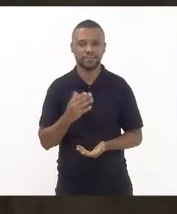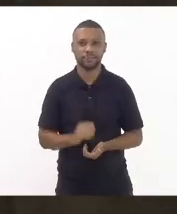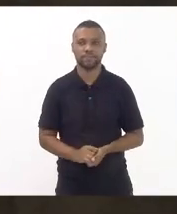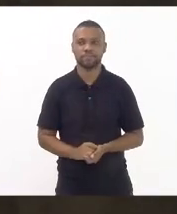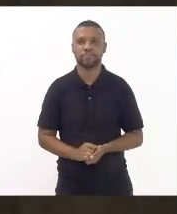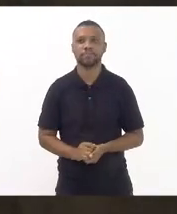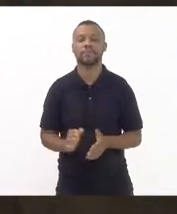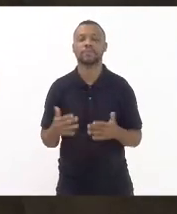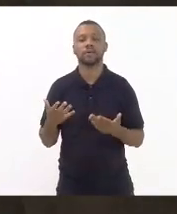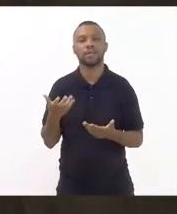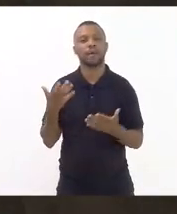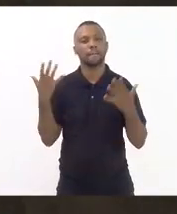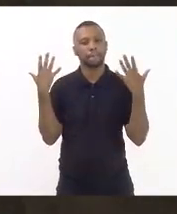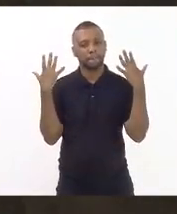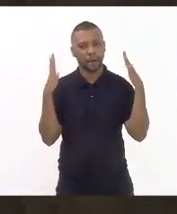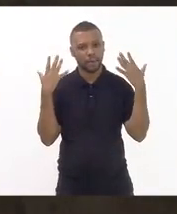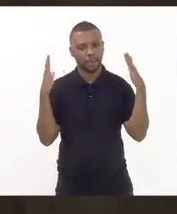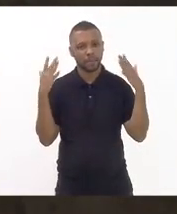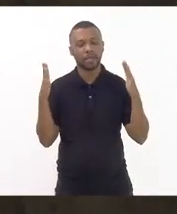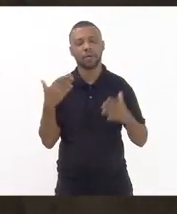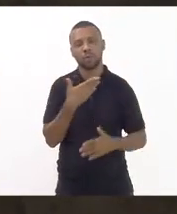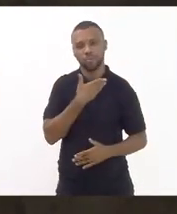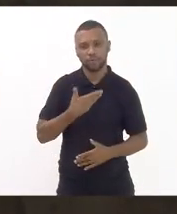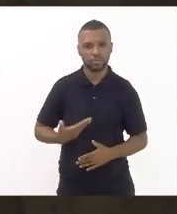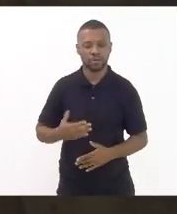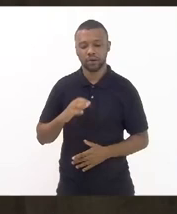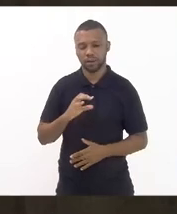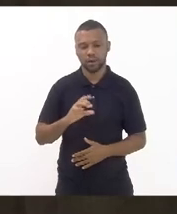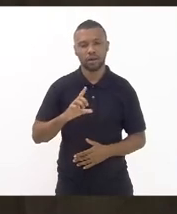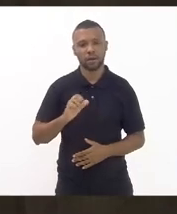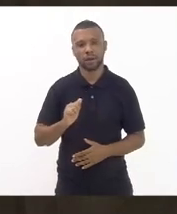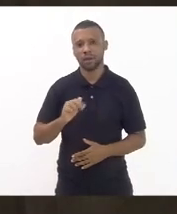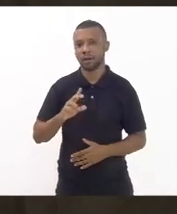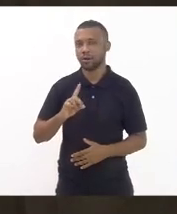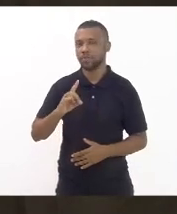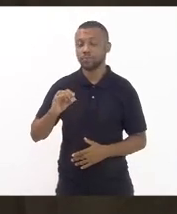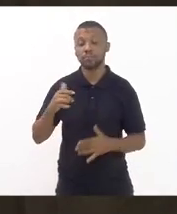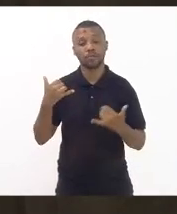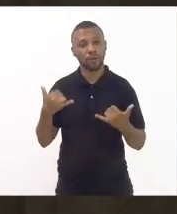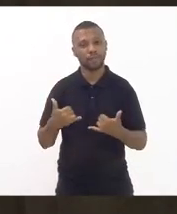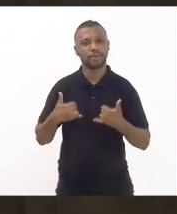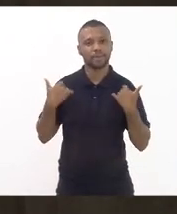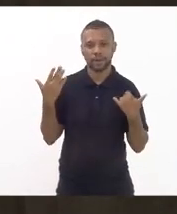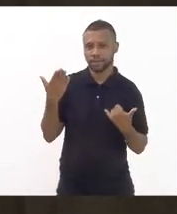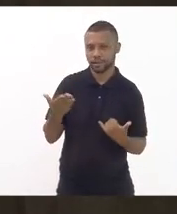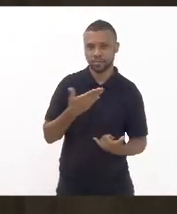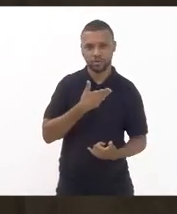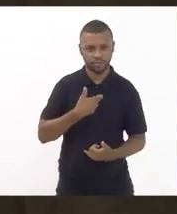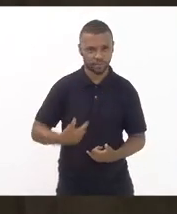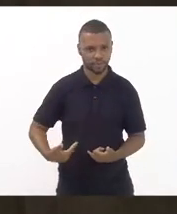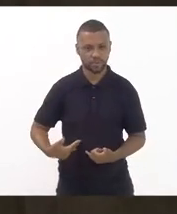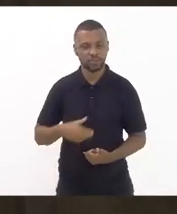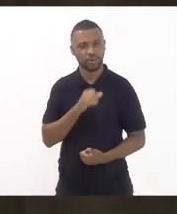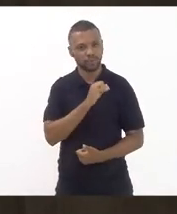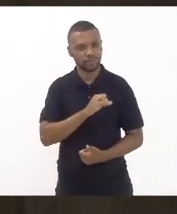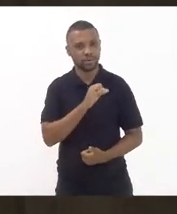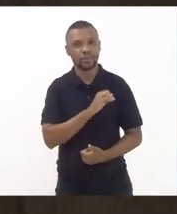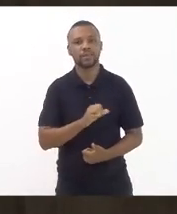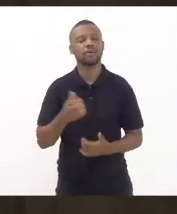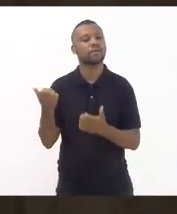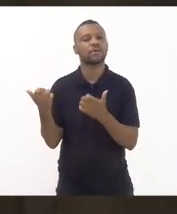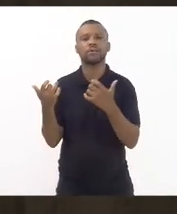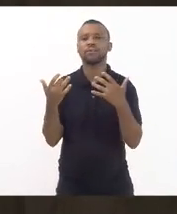Queria parabenizar mais uma vez o governador Cláudio Castro, né, pelo seu aniversário. Dia 8. Dizer que